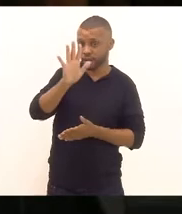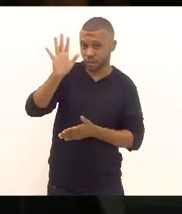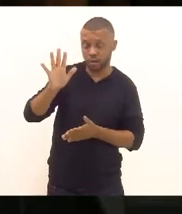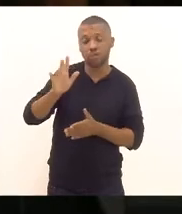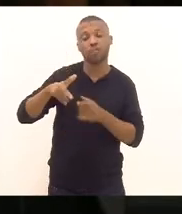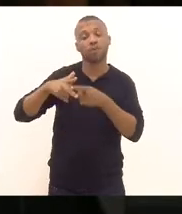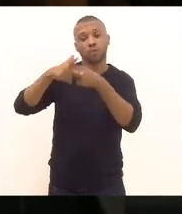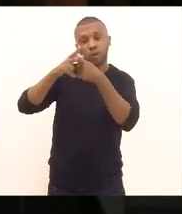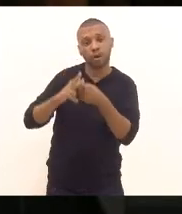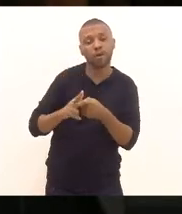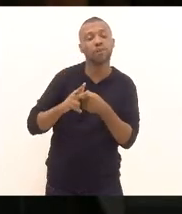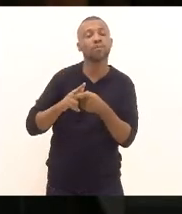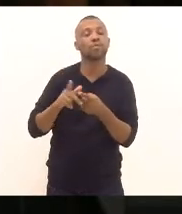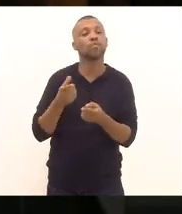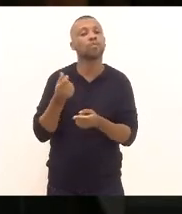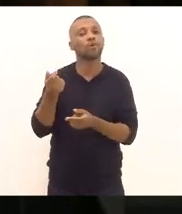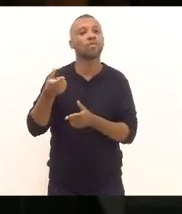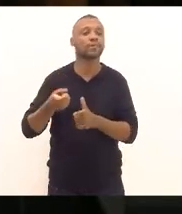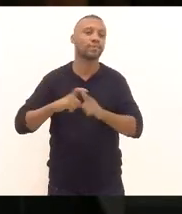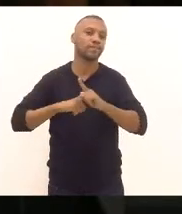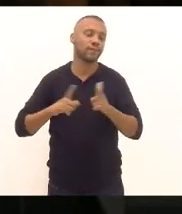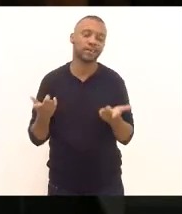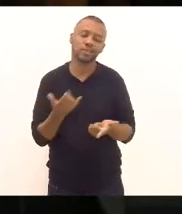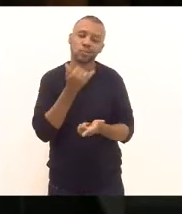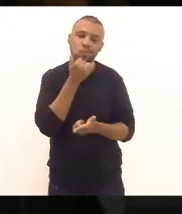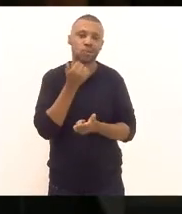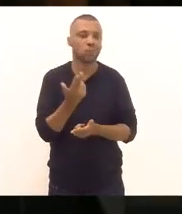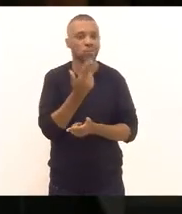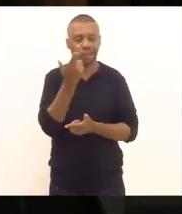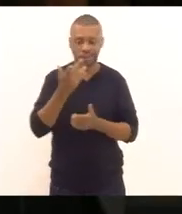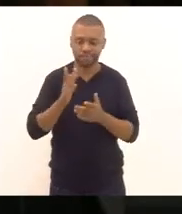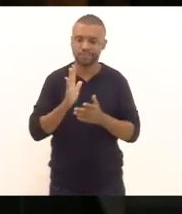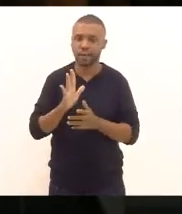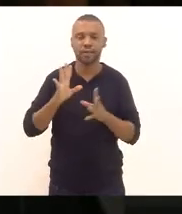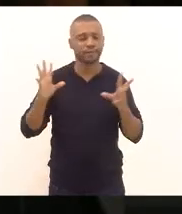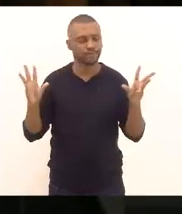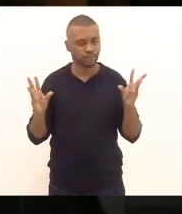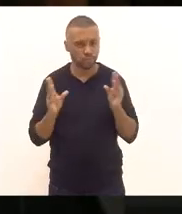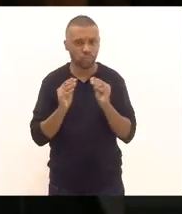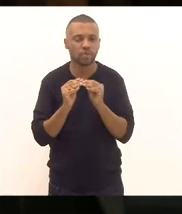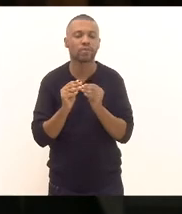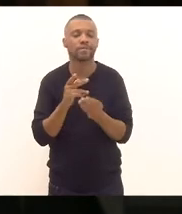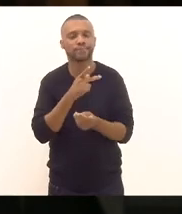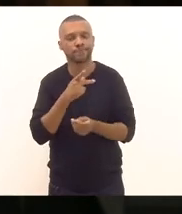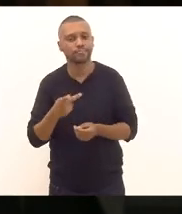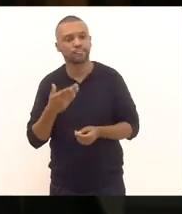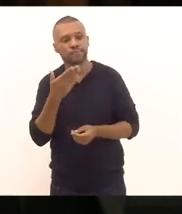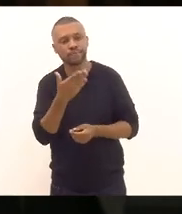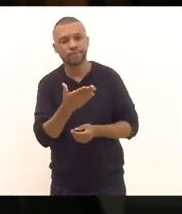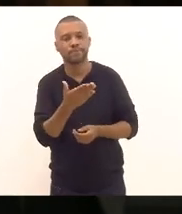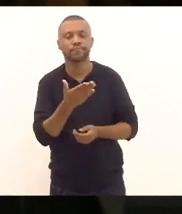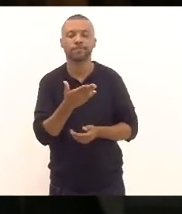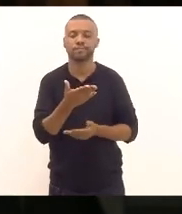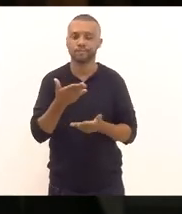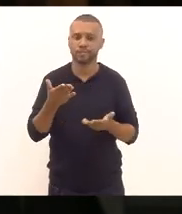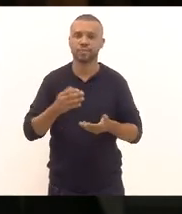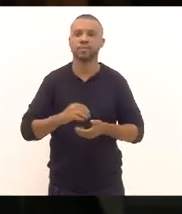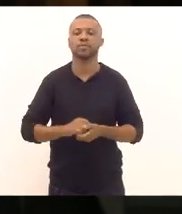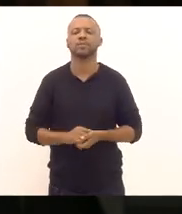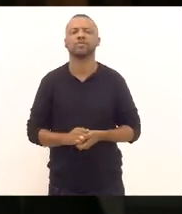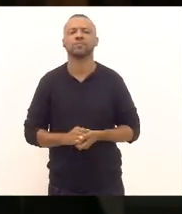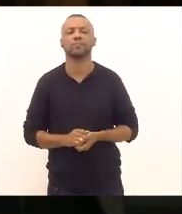né você também aí não tem graça mas concluindo senhora Presidente Deputado a Lucinha Deputado waldeck